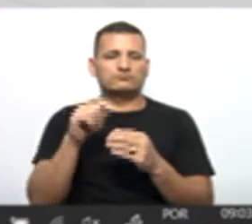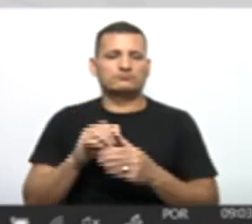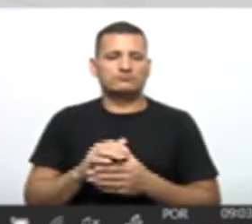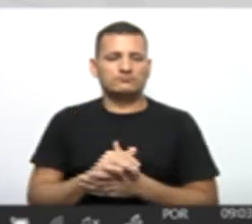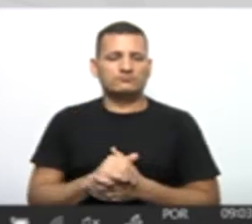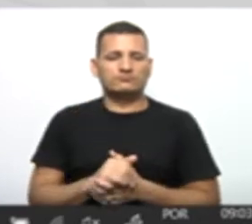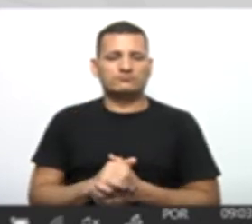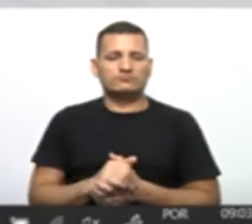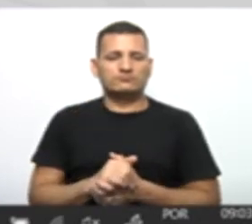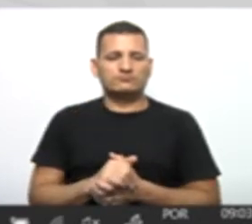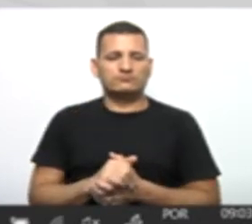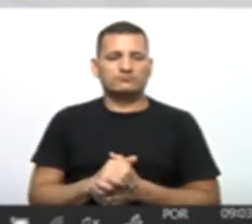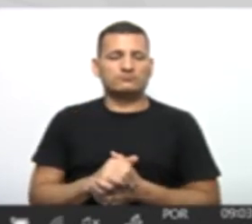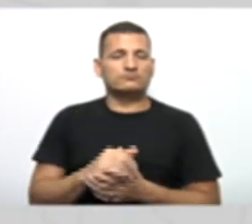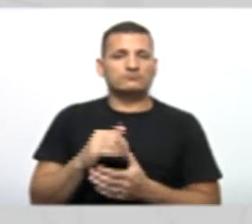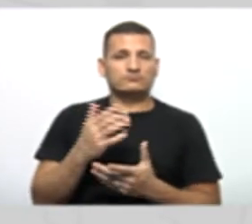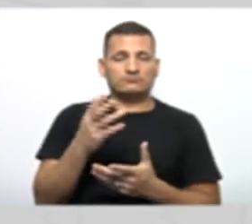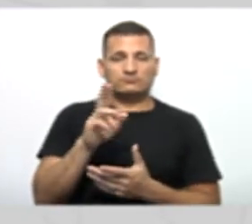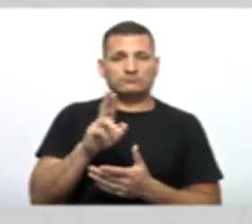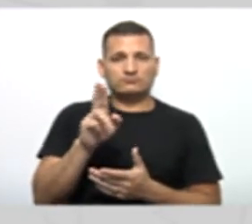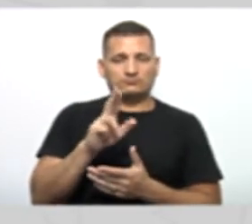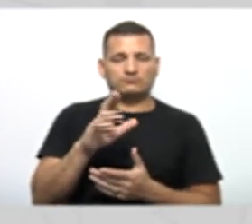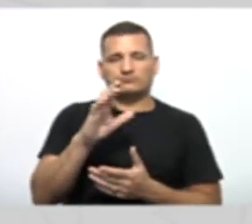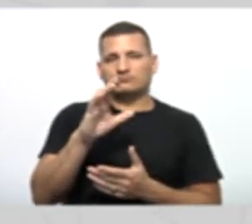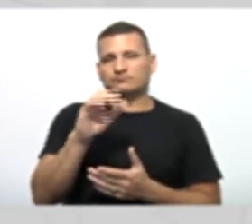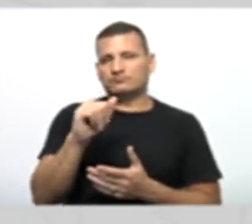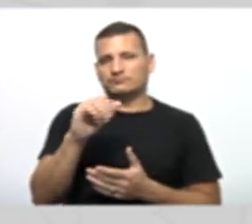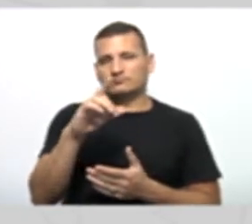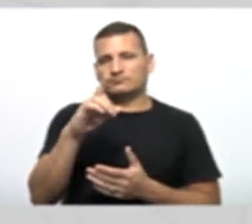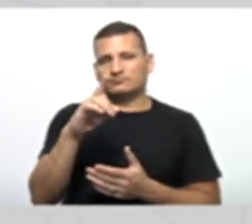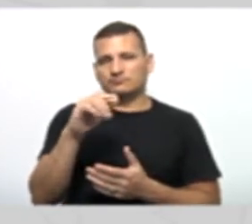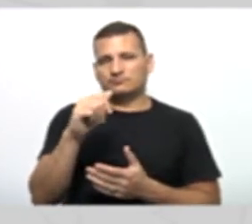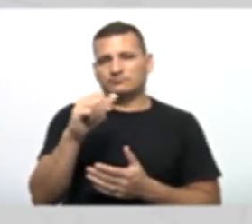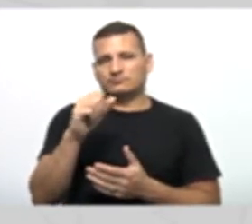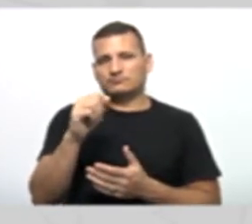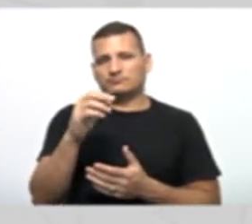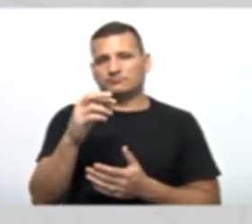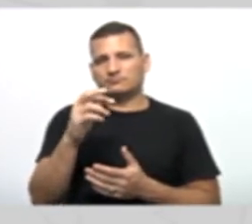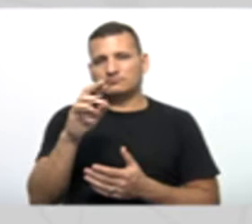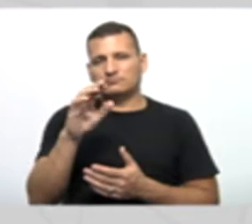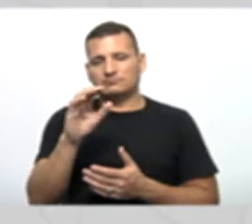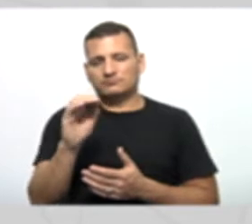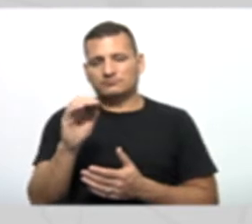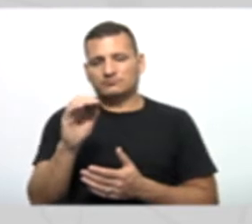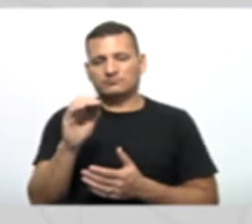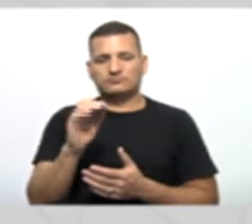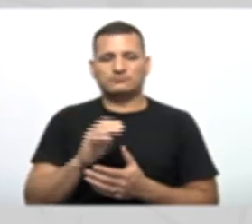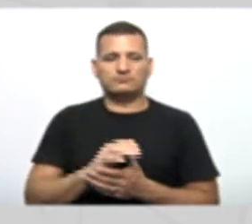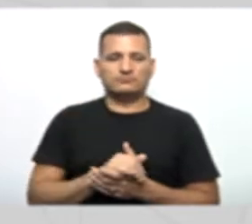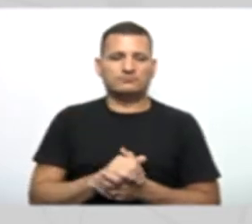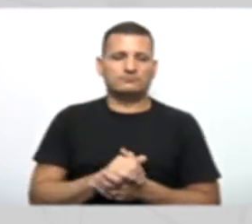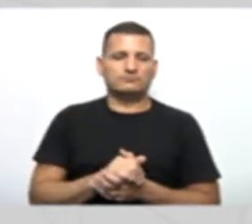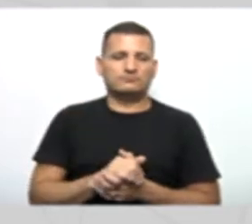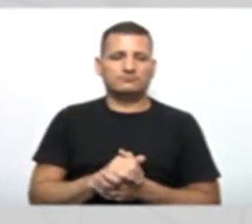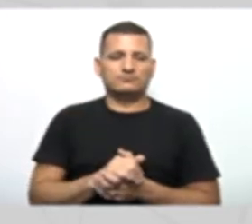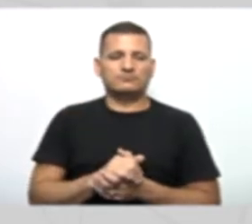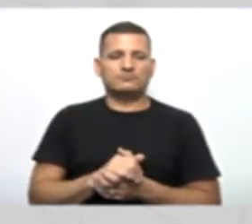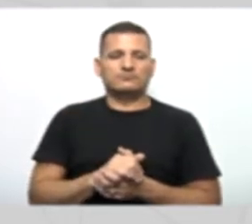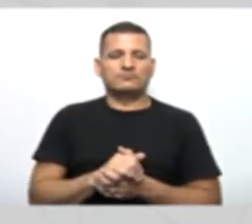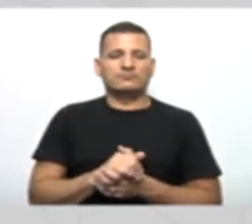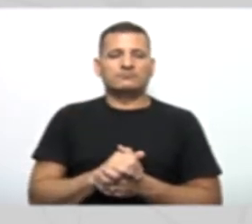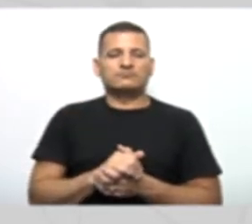o que eu vou utilizar é o cadastro, a gente vai utilizar use e o nome do banco de dados. No nosso caso,